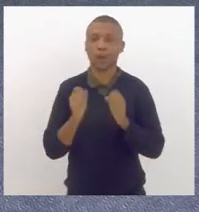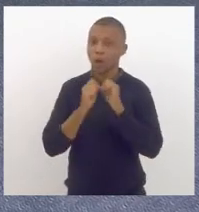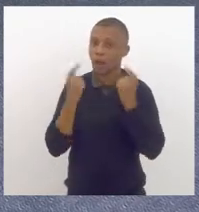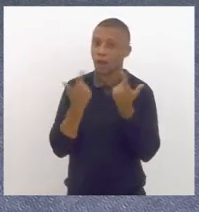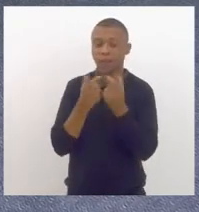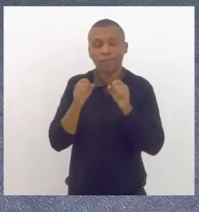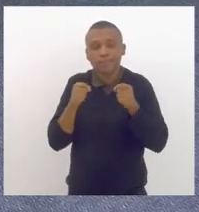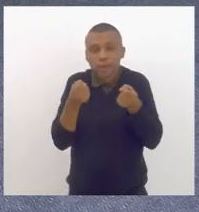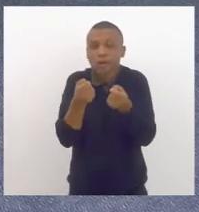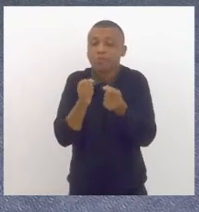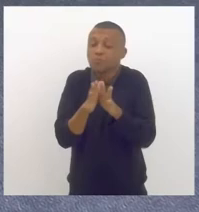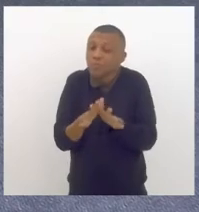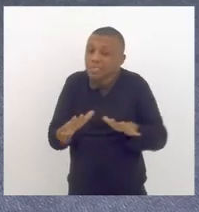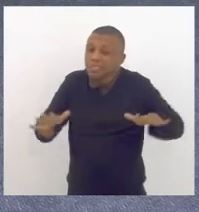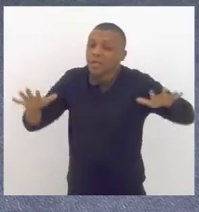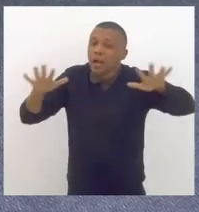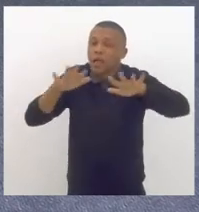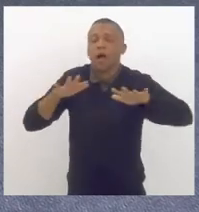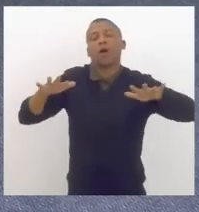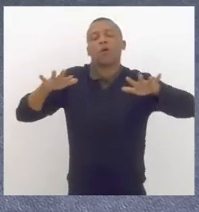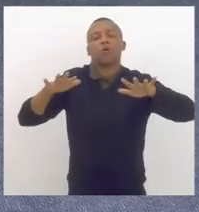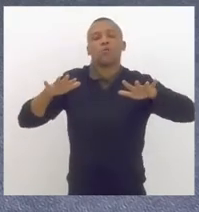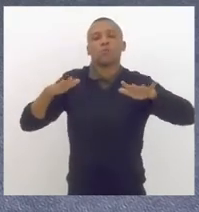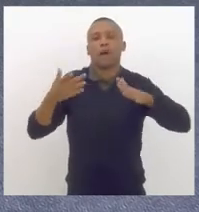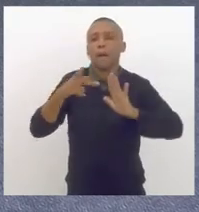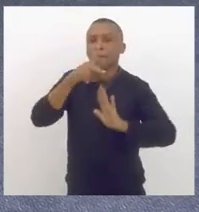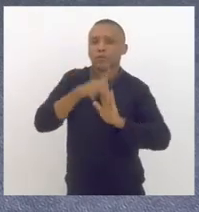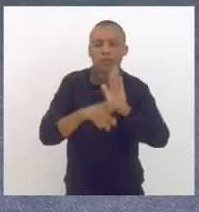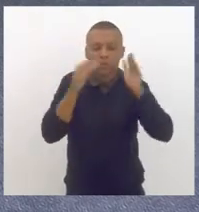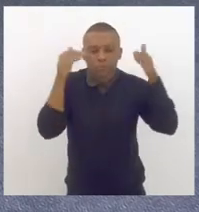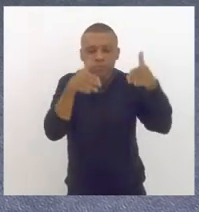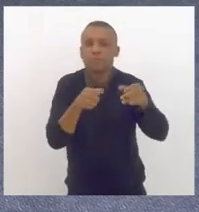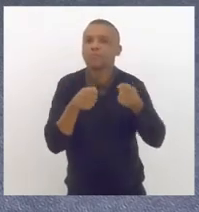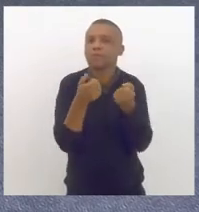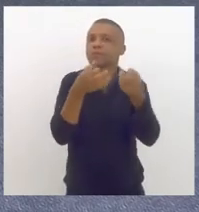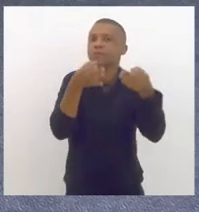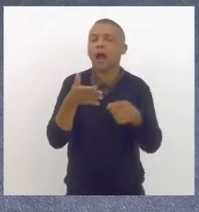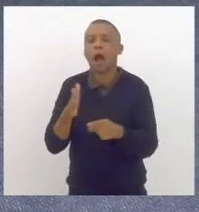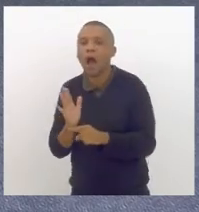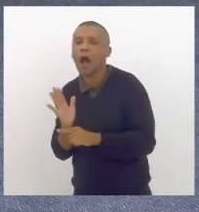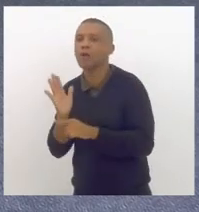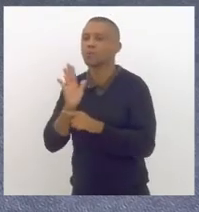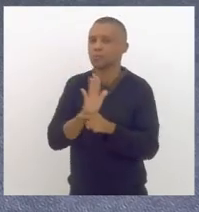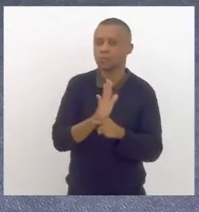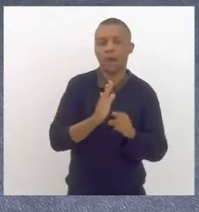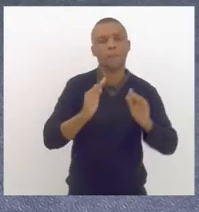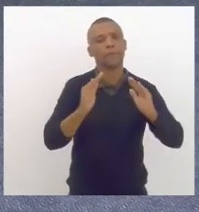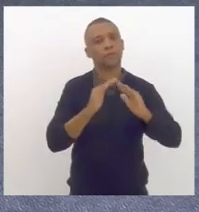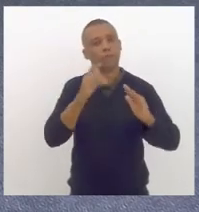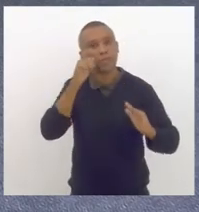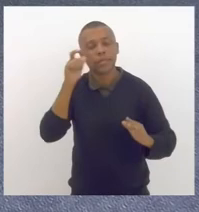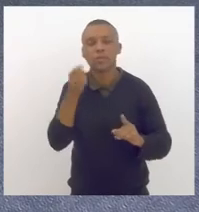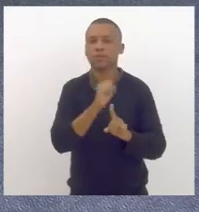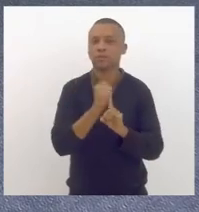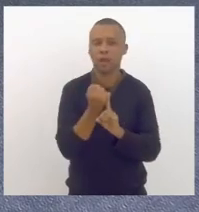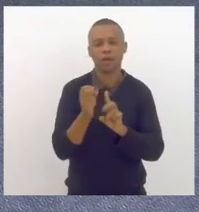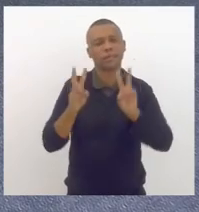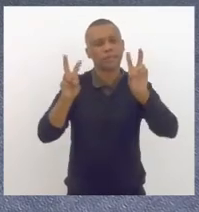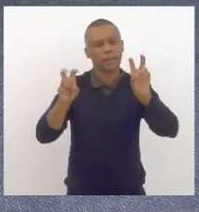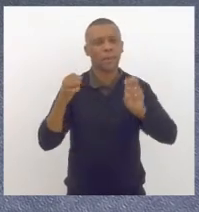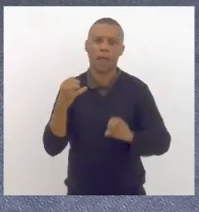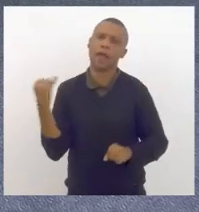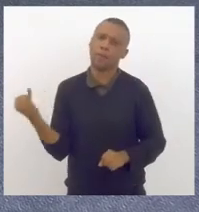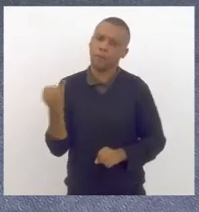dedicar de conjunto a projetos que, de fato, ajudam a habitação de interesse social. E esse, evidentemente, é um tema relevante, que